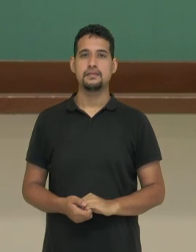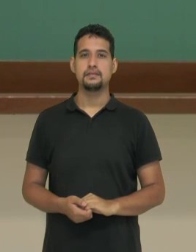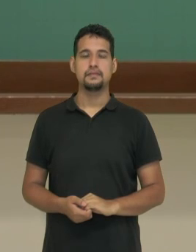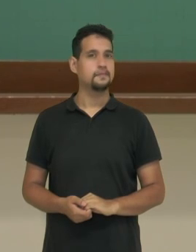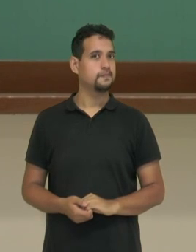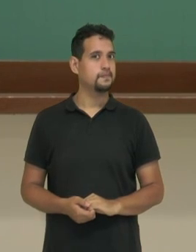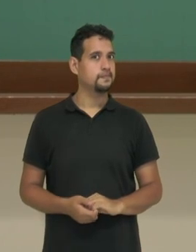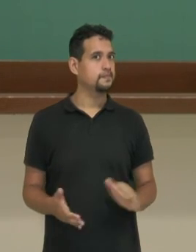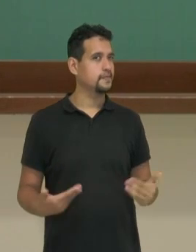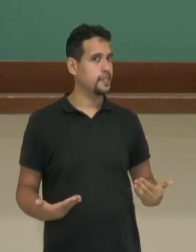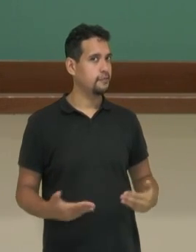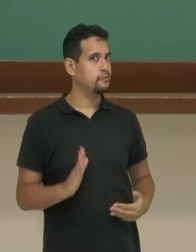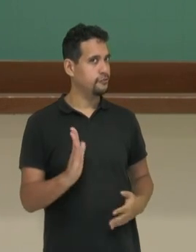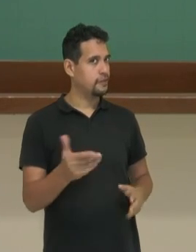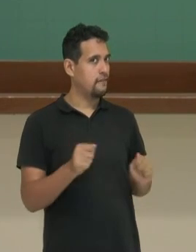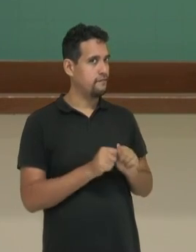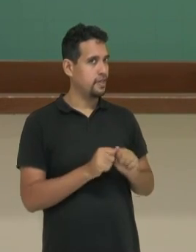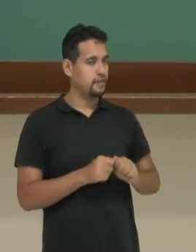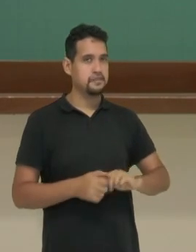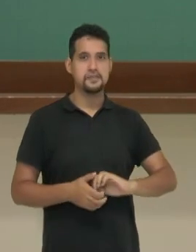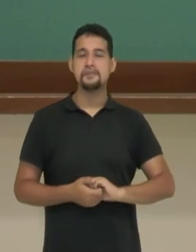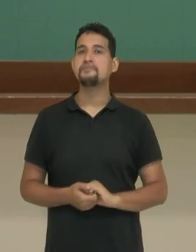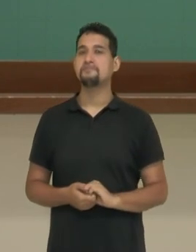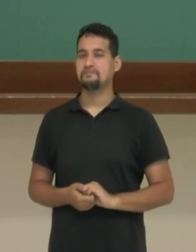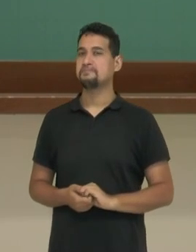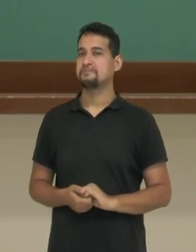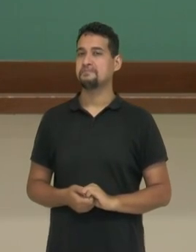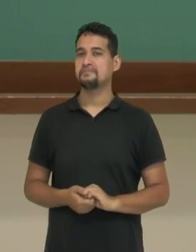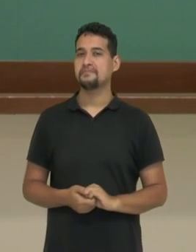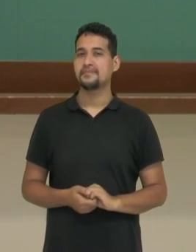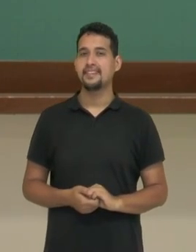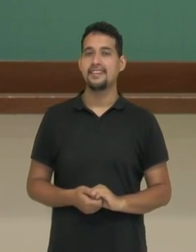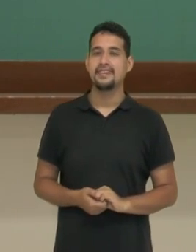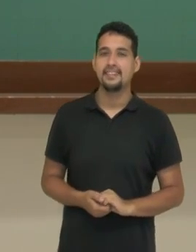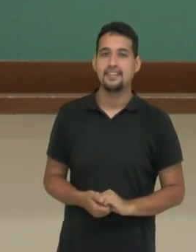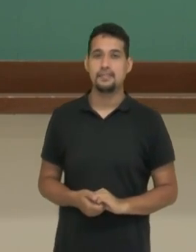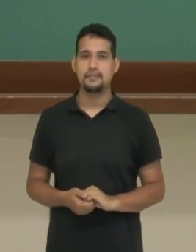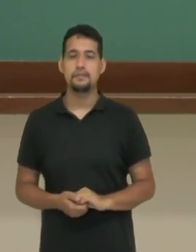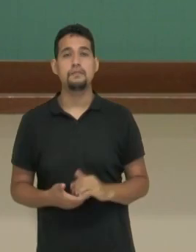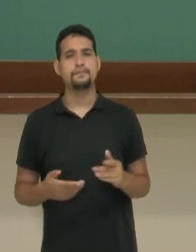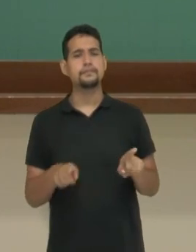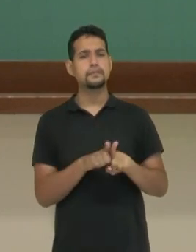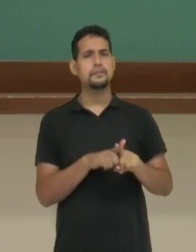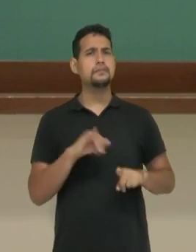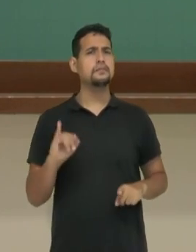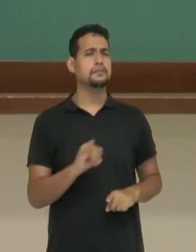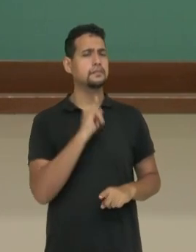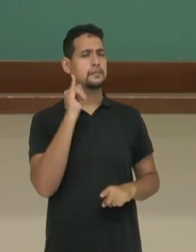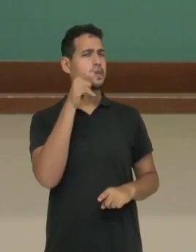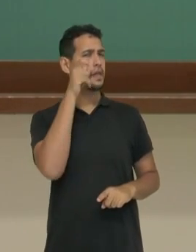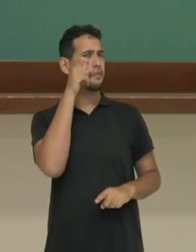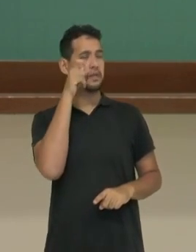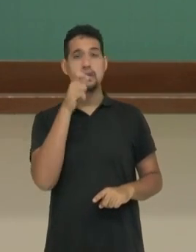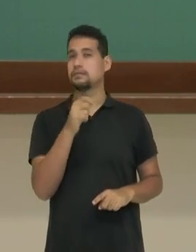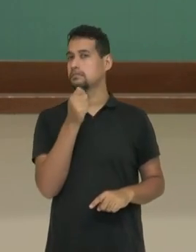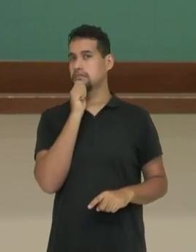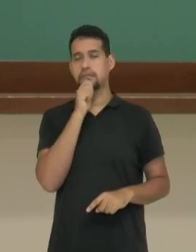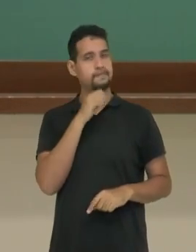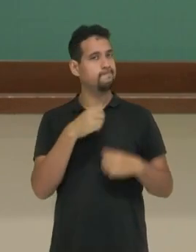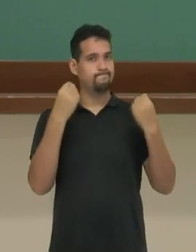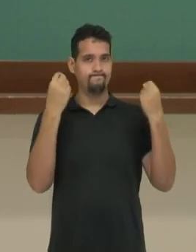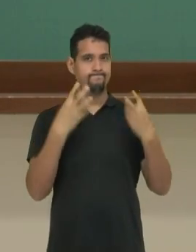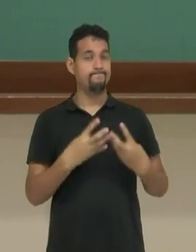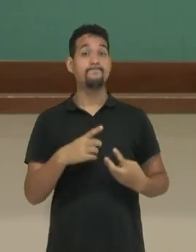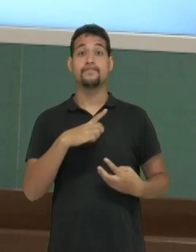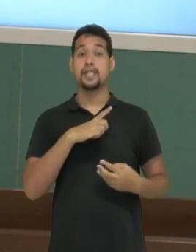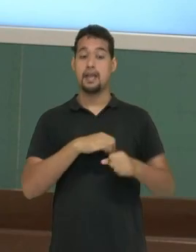E aí, fizeram? Olhem só, gente. Uma outra coisa interessante que eu não falei para vocês, tem